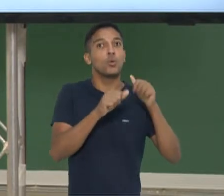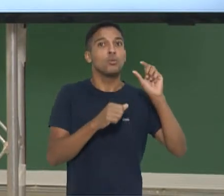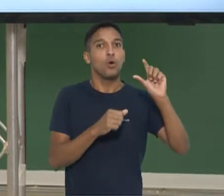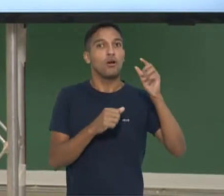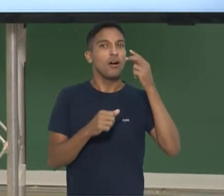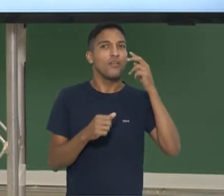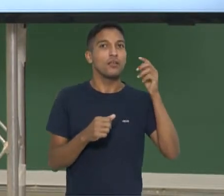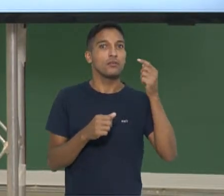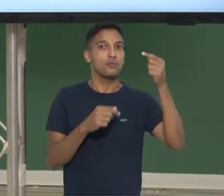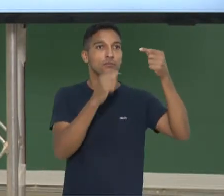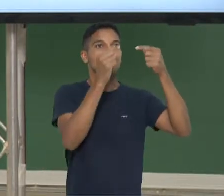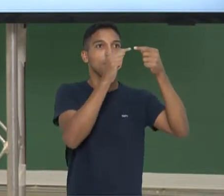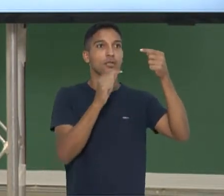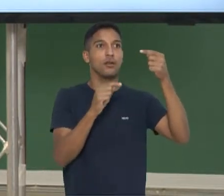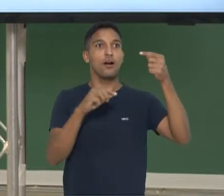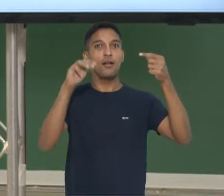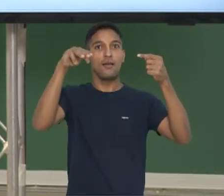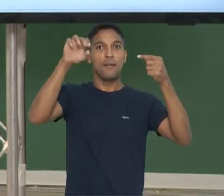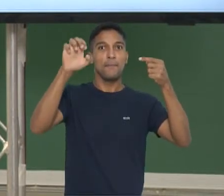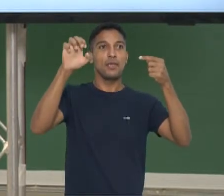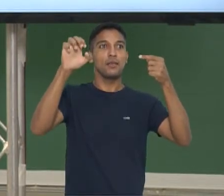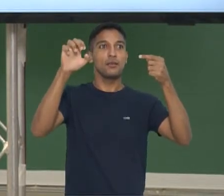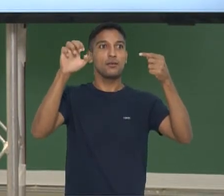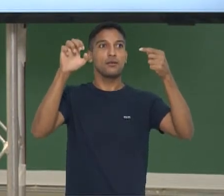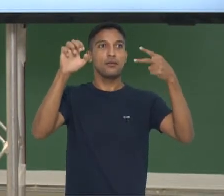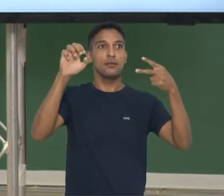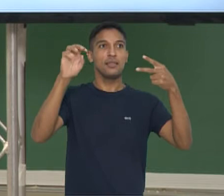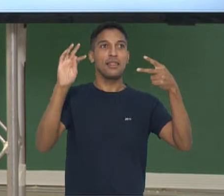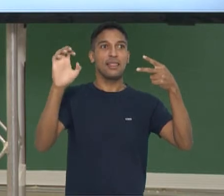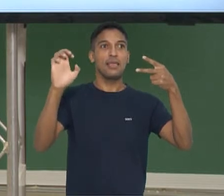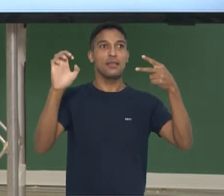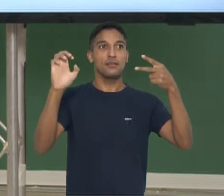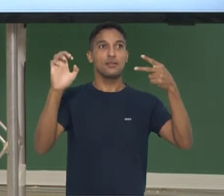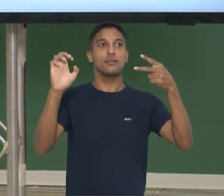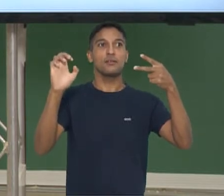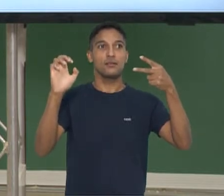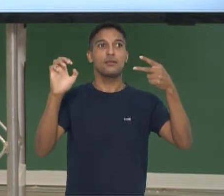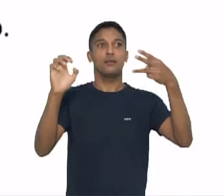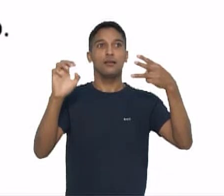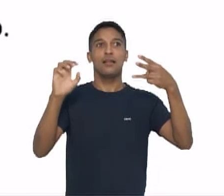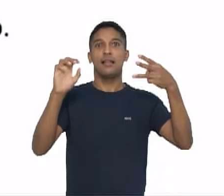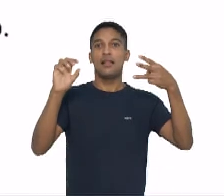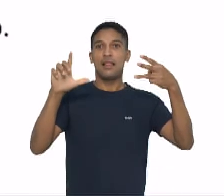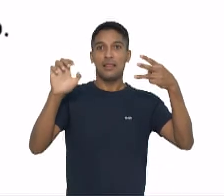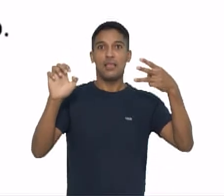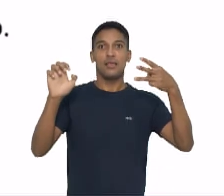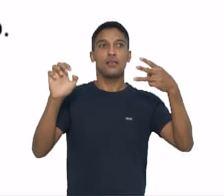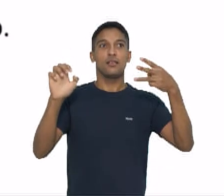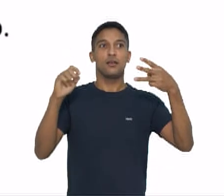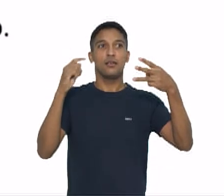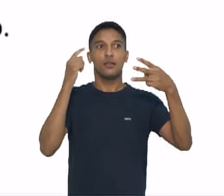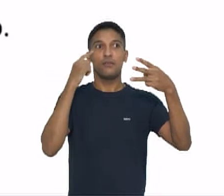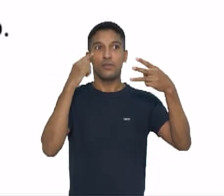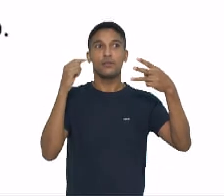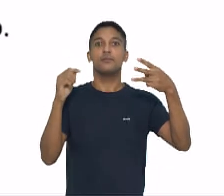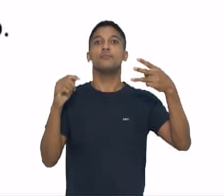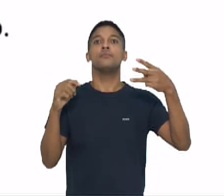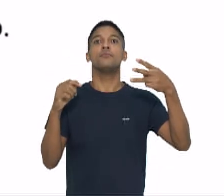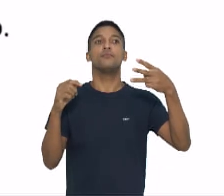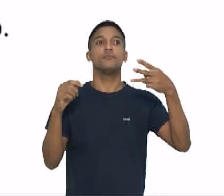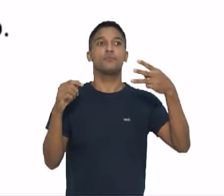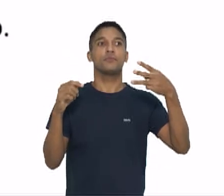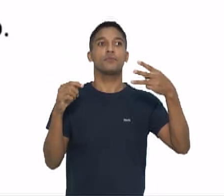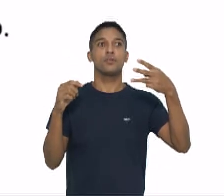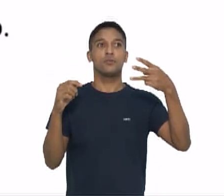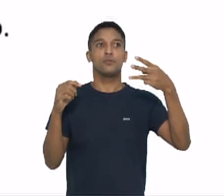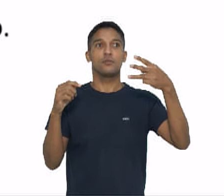do singular. Le, para a terceira pessoa do singular. Nos, para a primeira pessoa do plural.